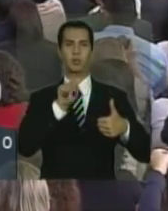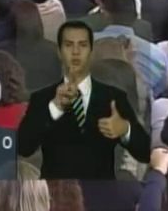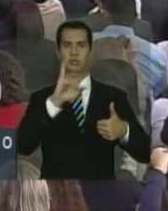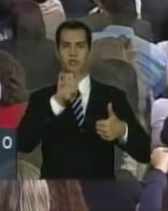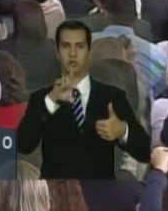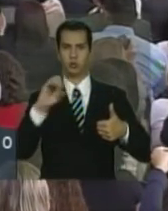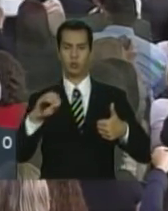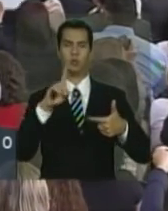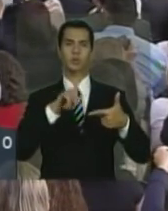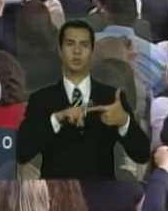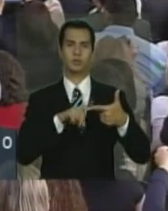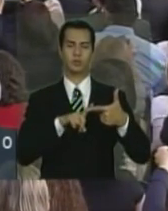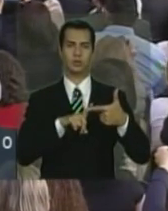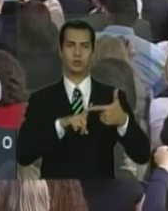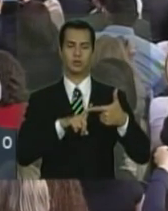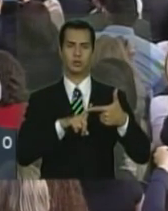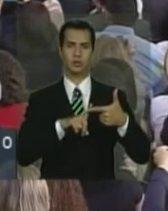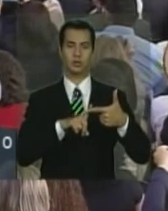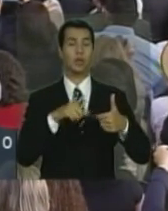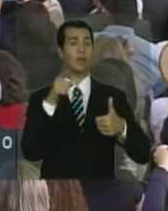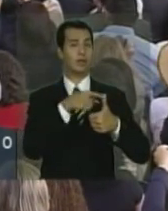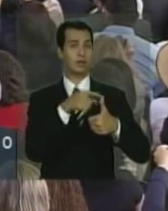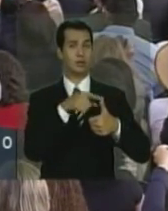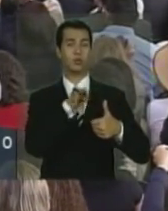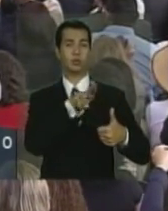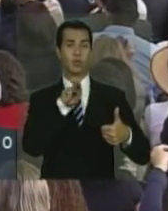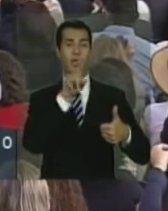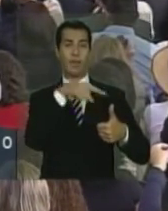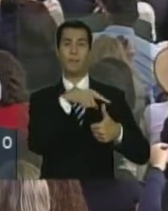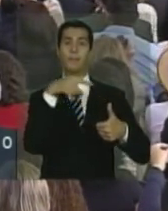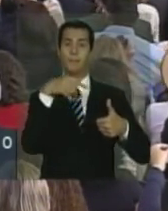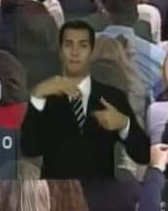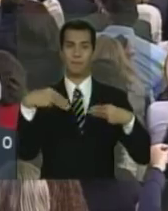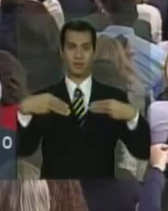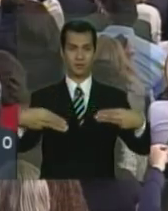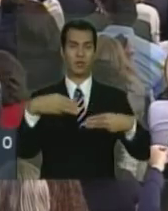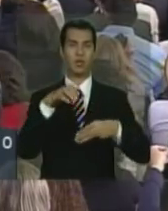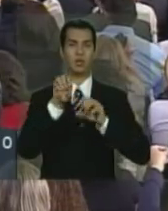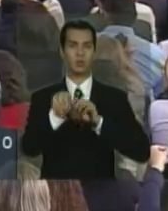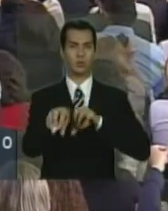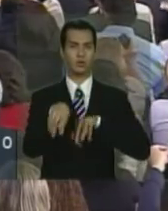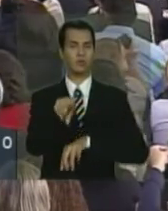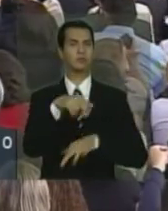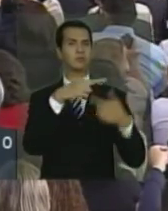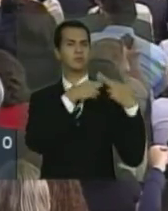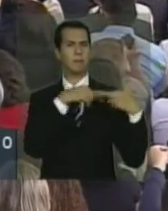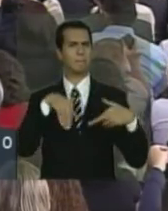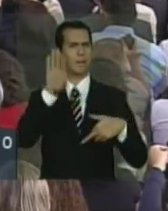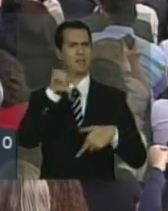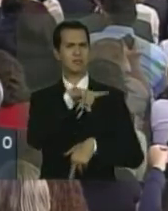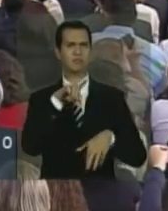Mercadante da Educação, grande responsável pelo programa Pronacampo.